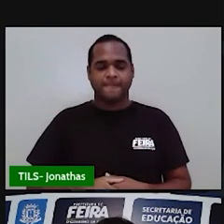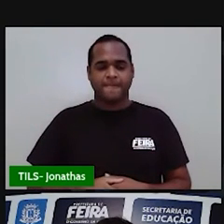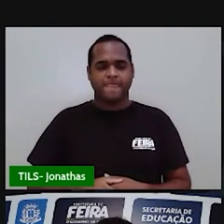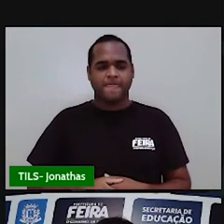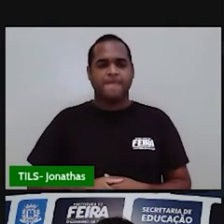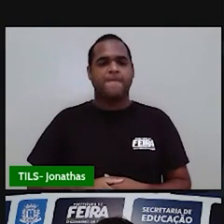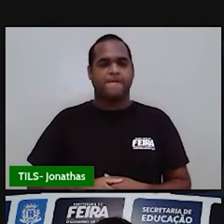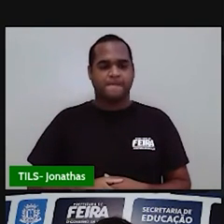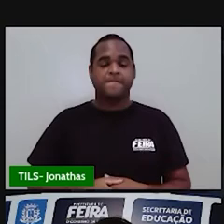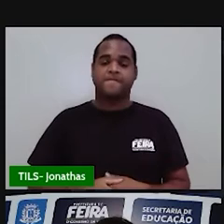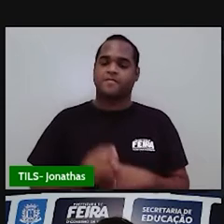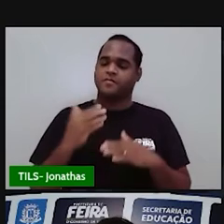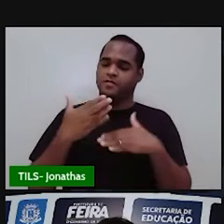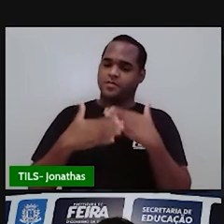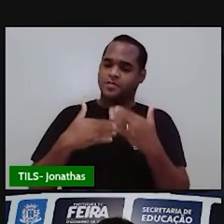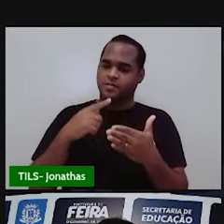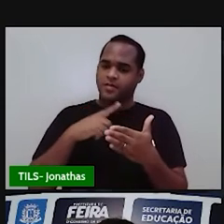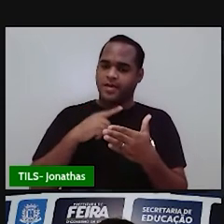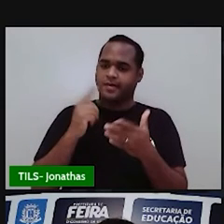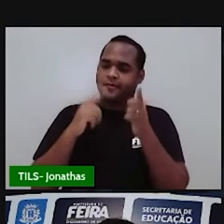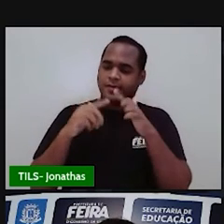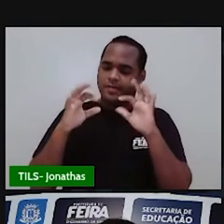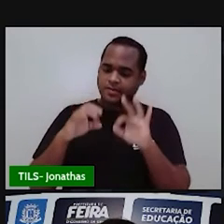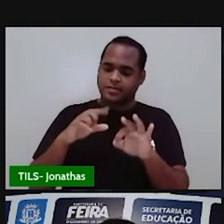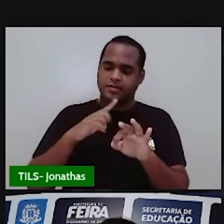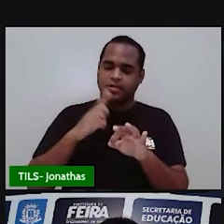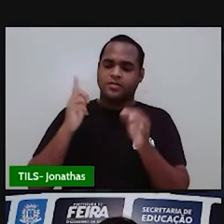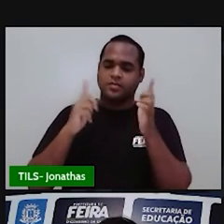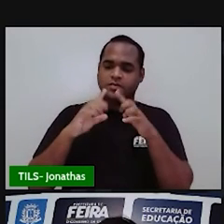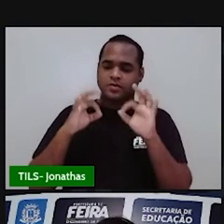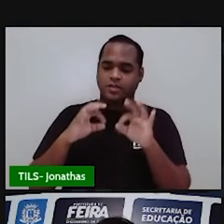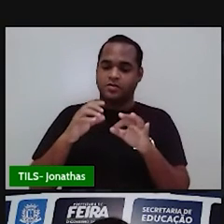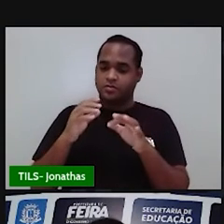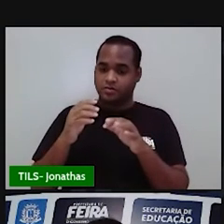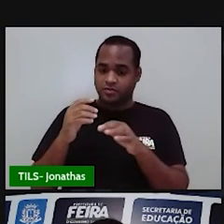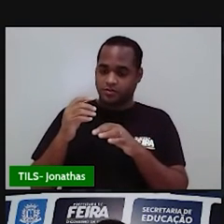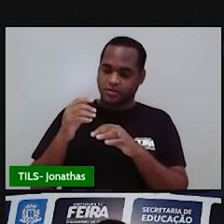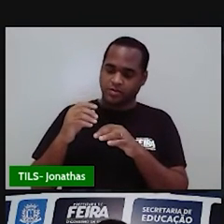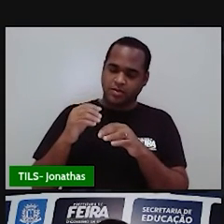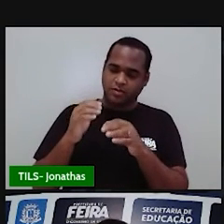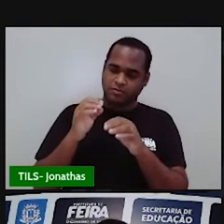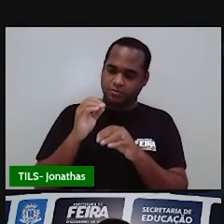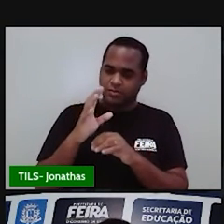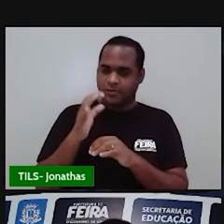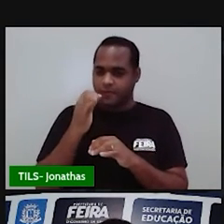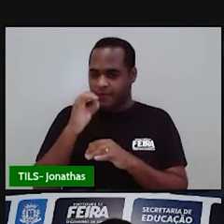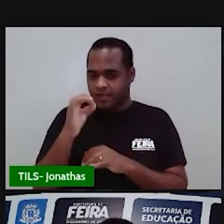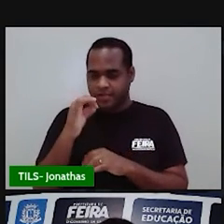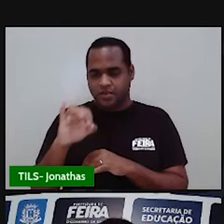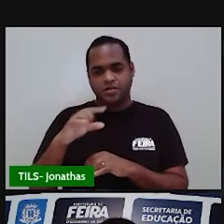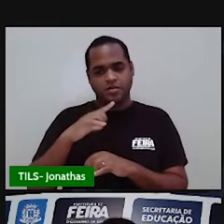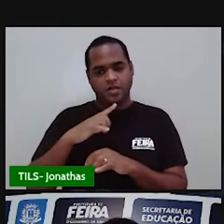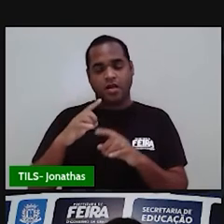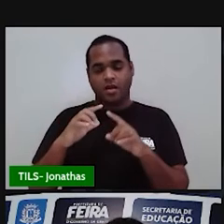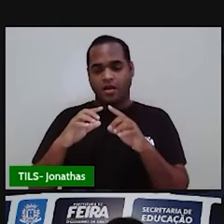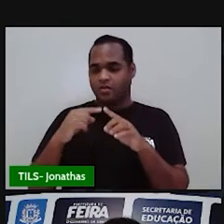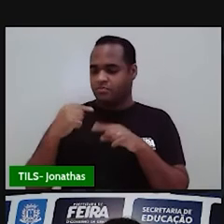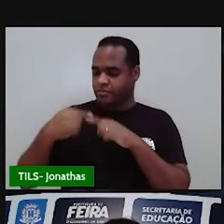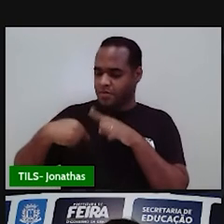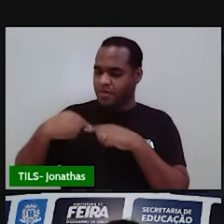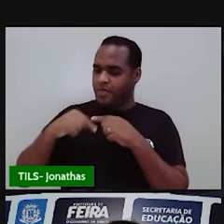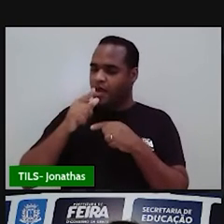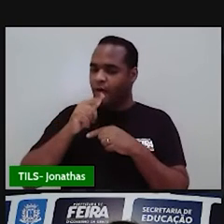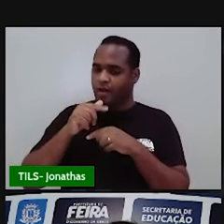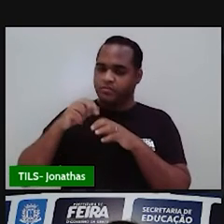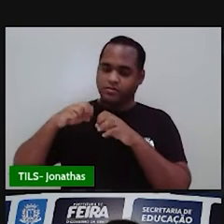quanto mais nós consumirmos energia elétrica, mais água está sendo